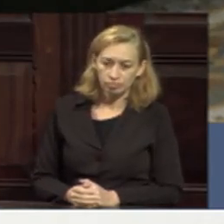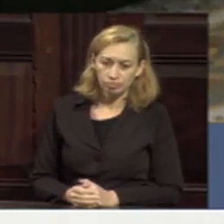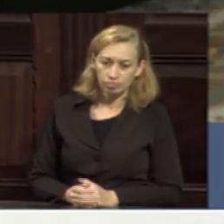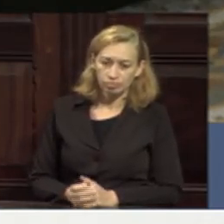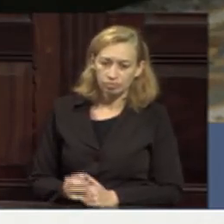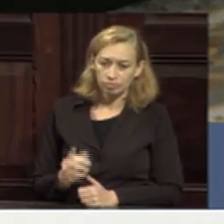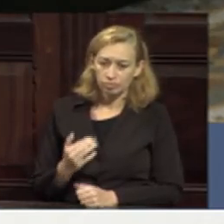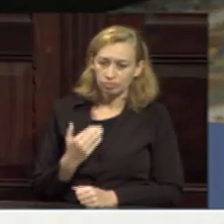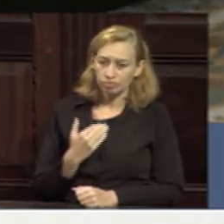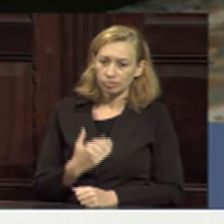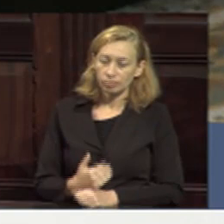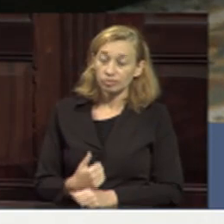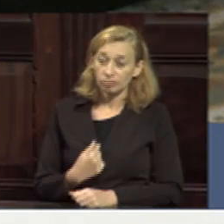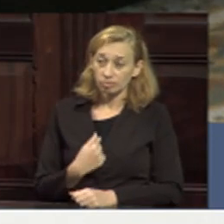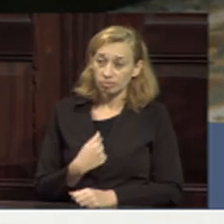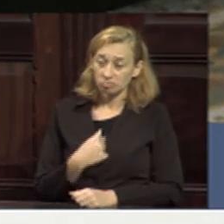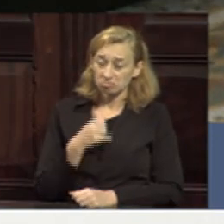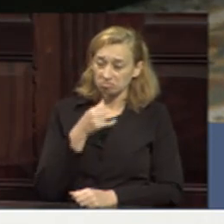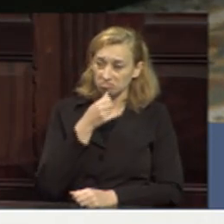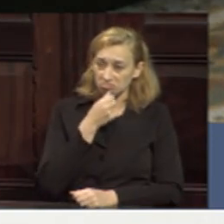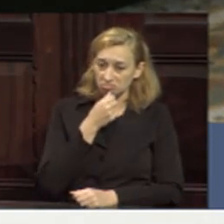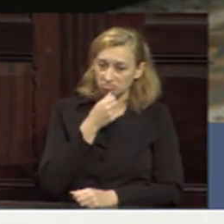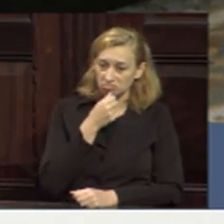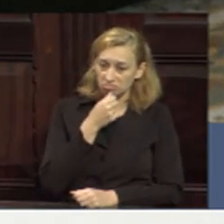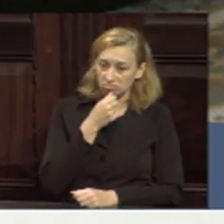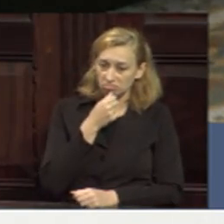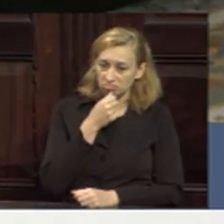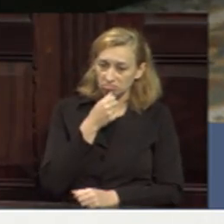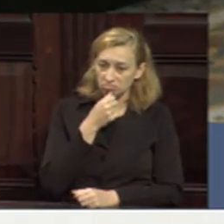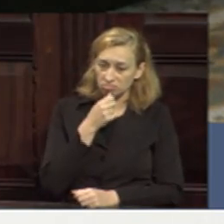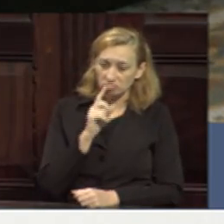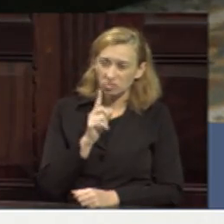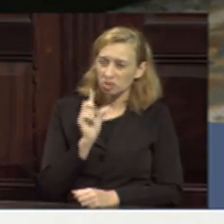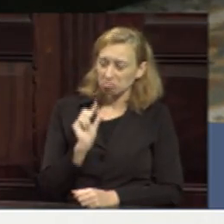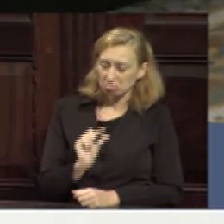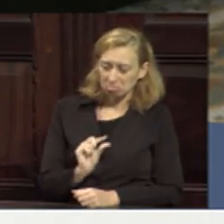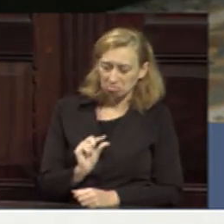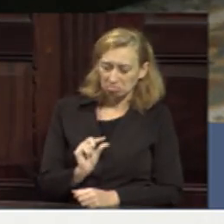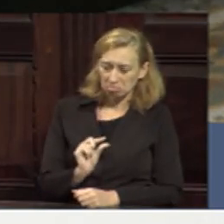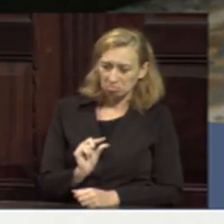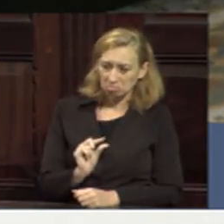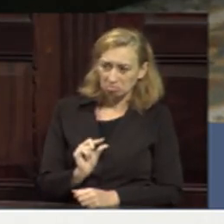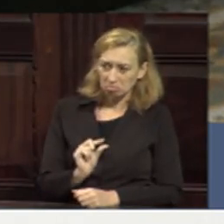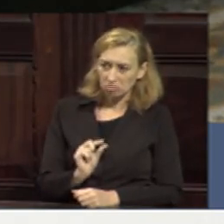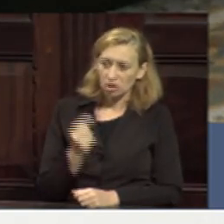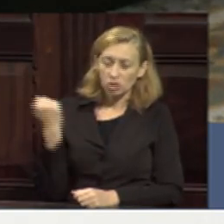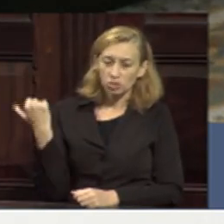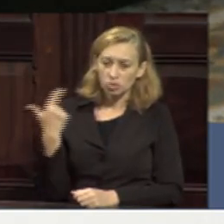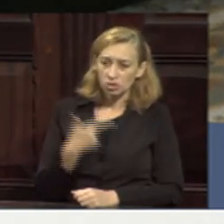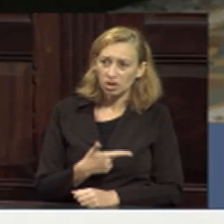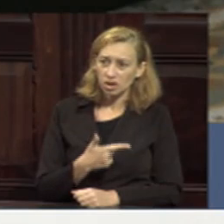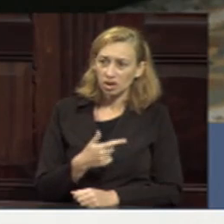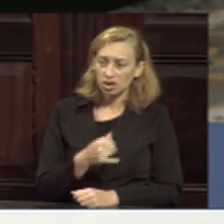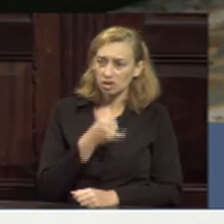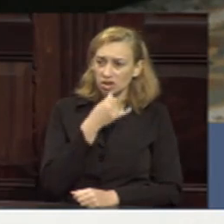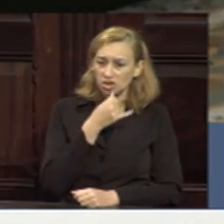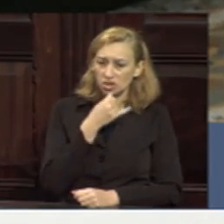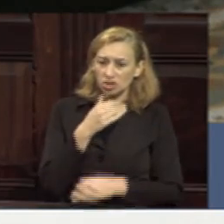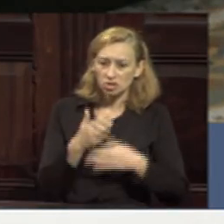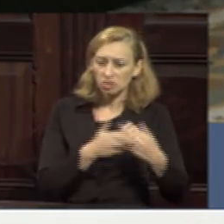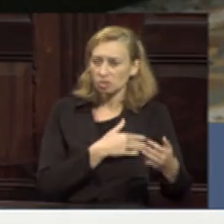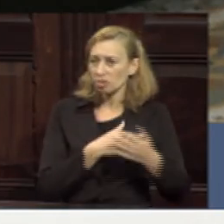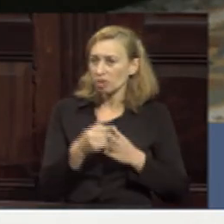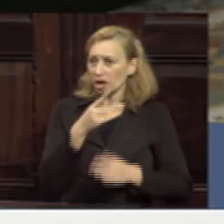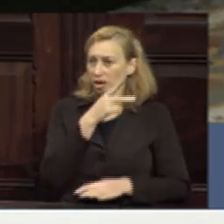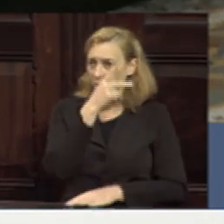manifesto a minha tristeza, que não é menor do que a tristeza de qualquer